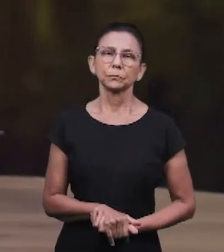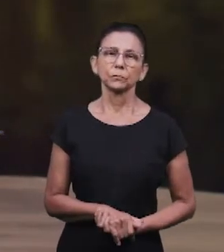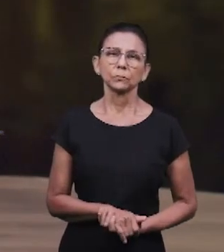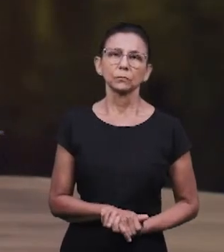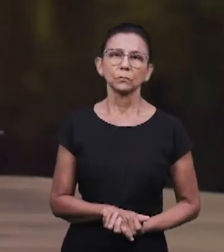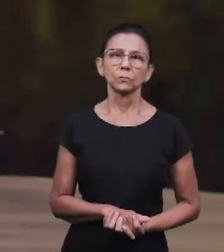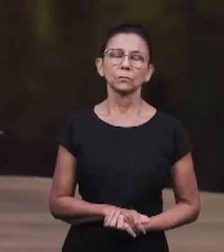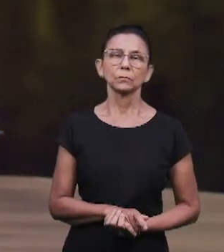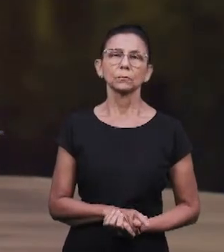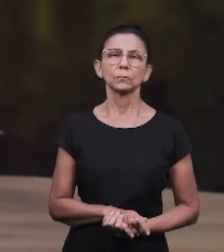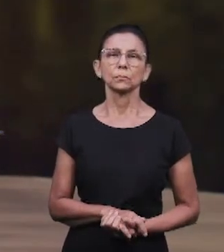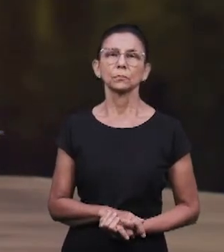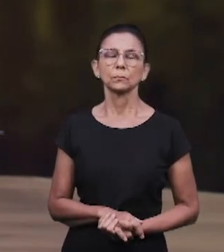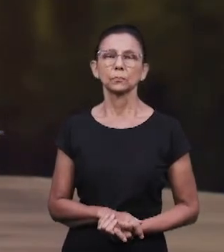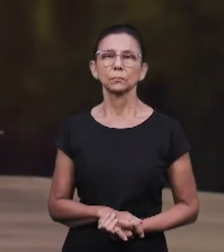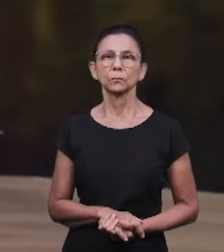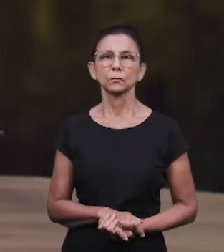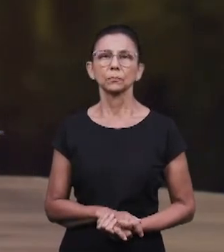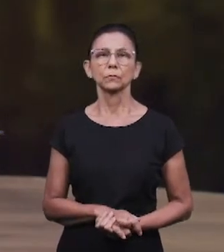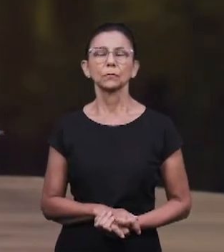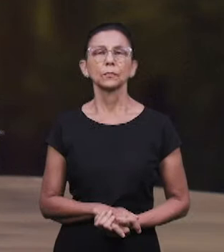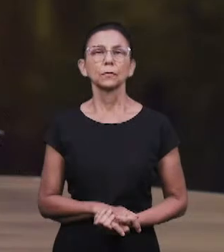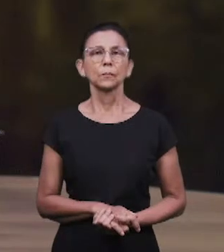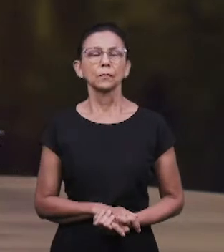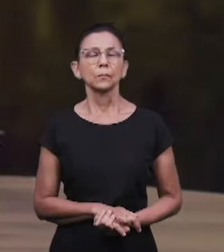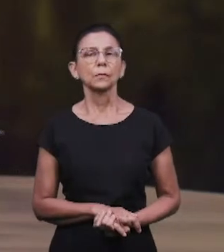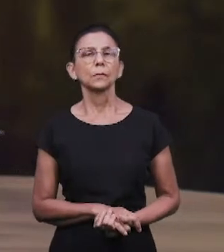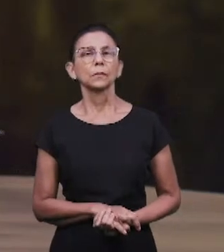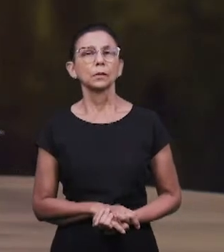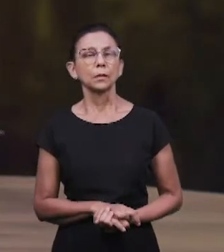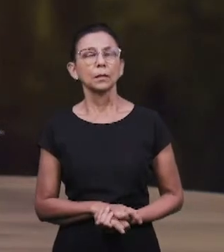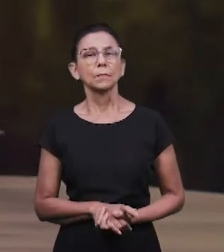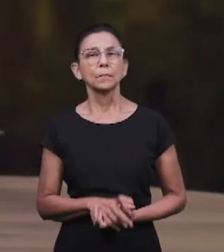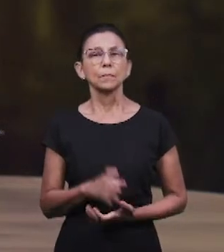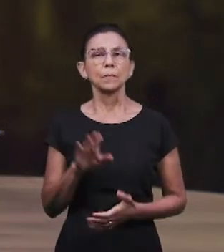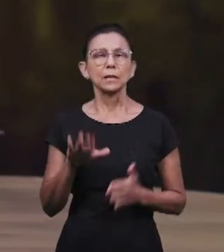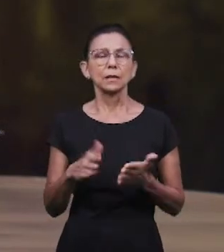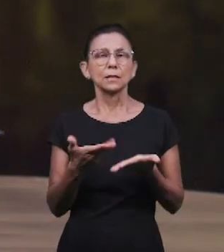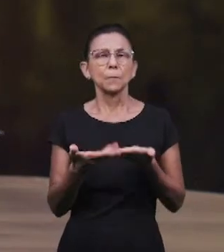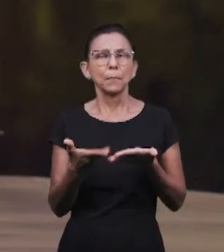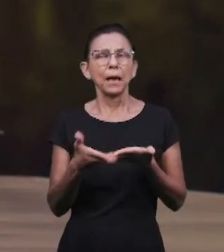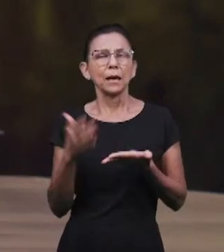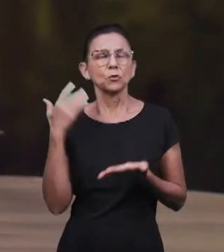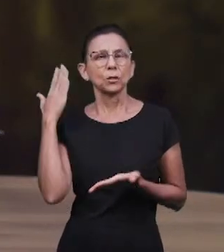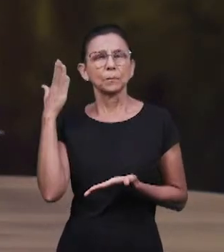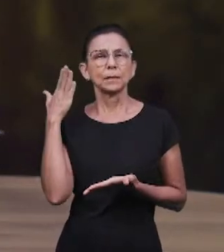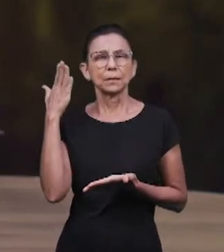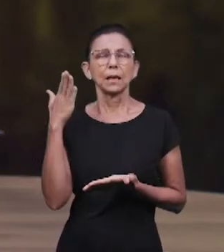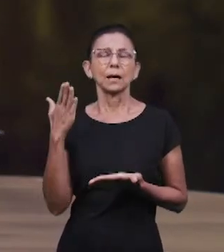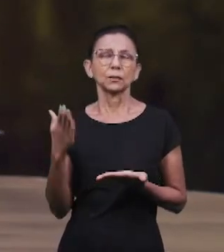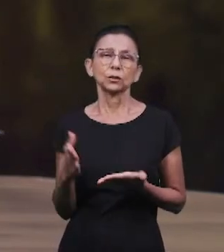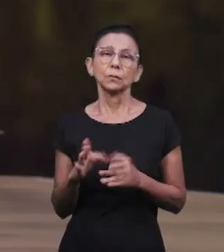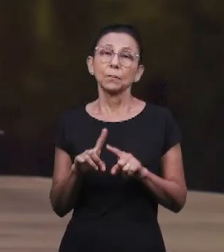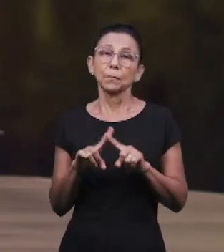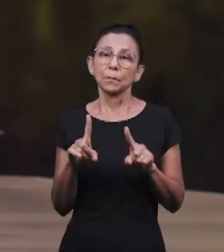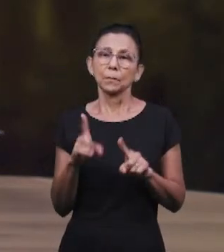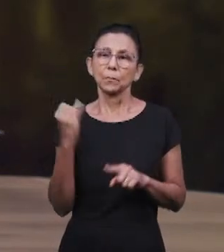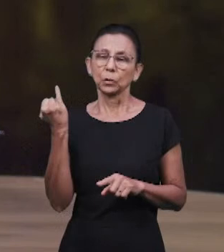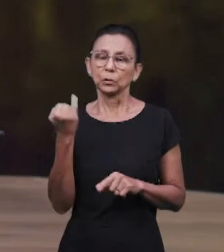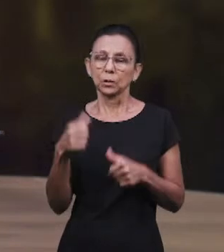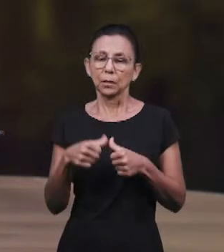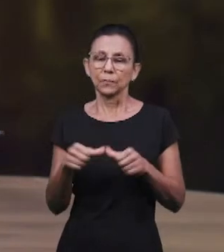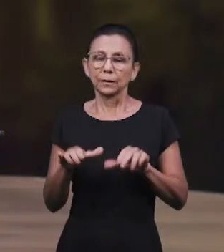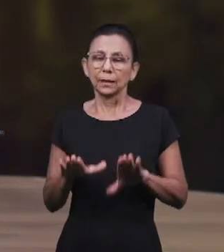siga muito o acompanhamento da mensagem, mas se a gente tiver interesse, a gente